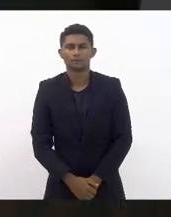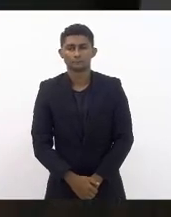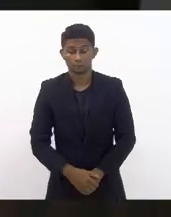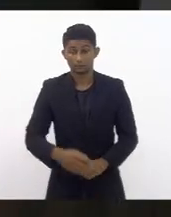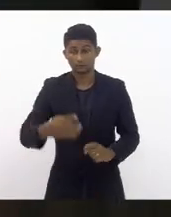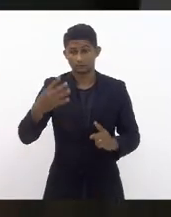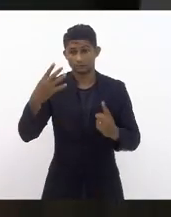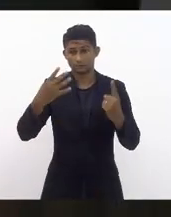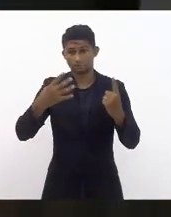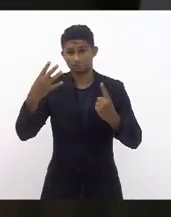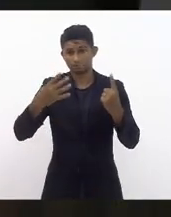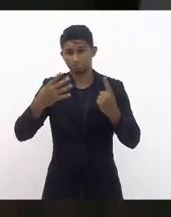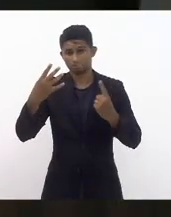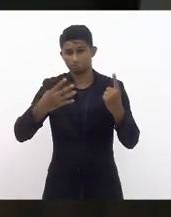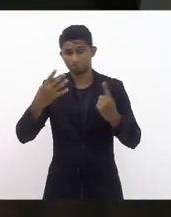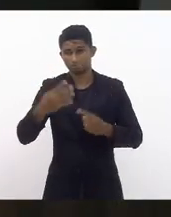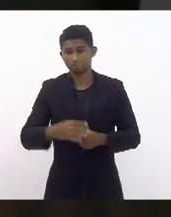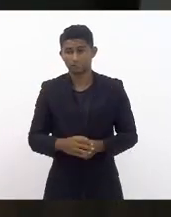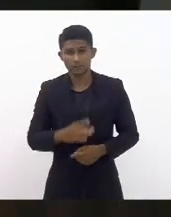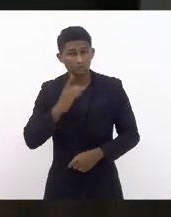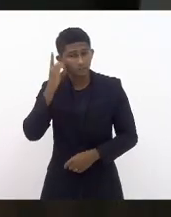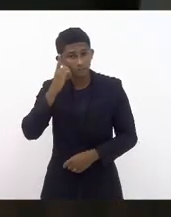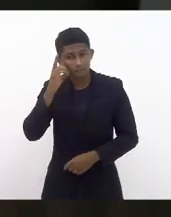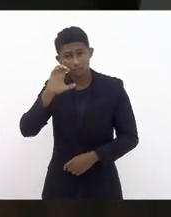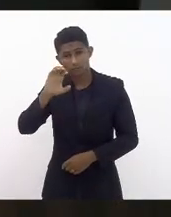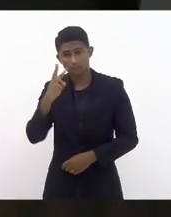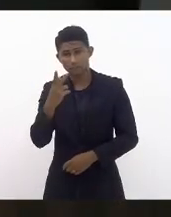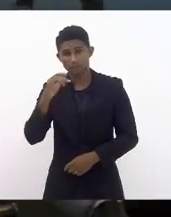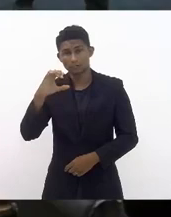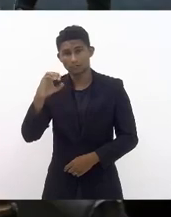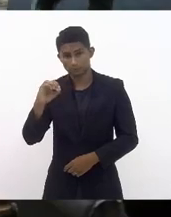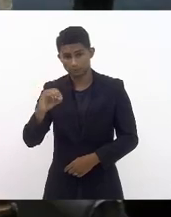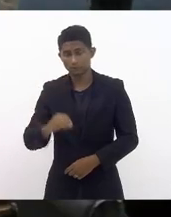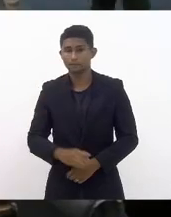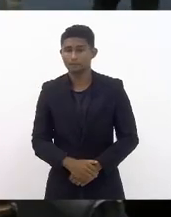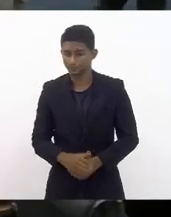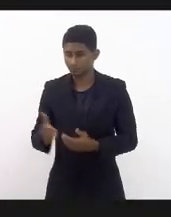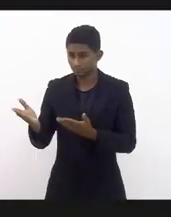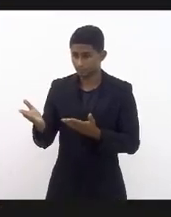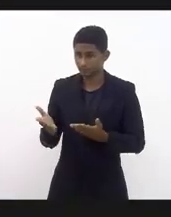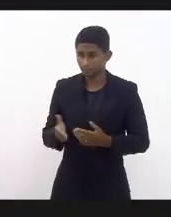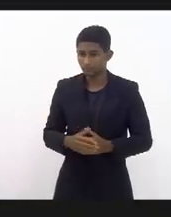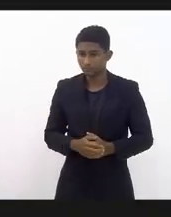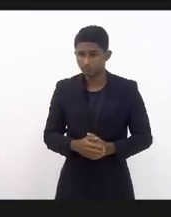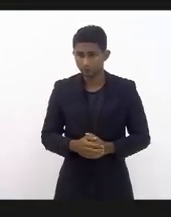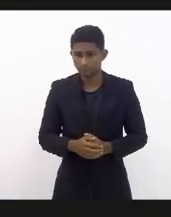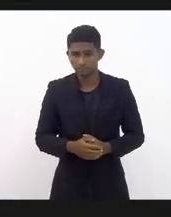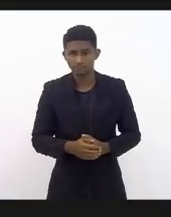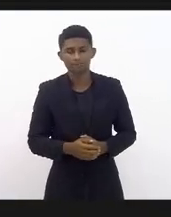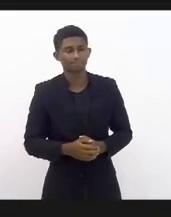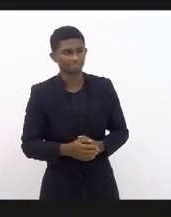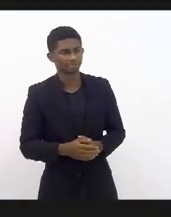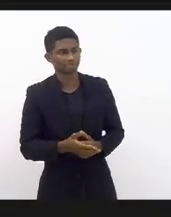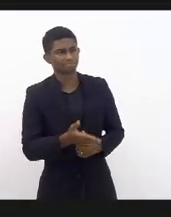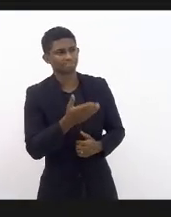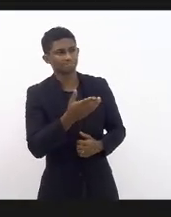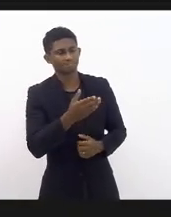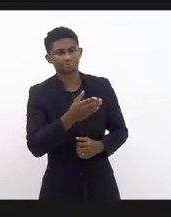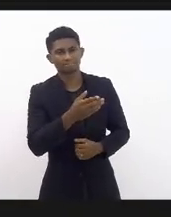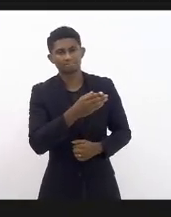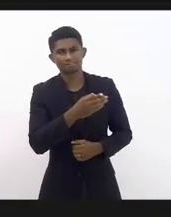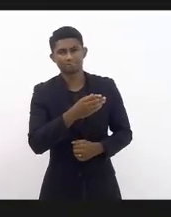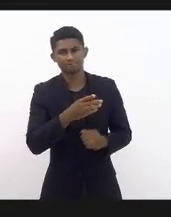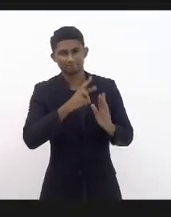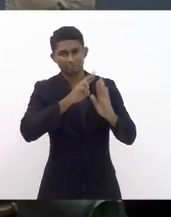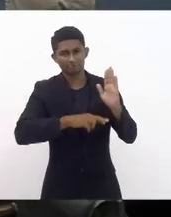Quatro a um. Deputado Chico Machado. Senhor presidente, acompanho o presidente Ediomar Coelho,